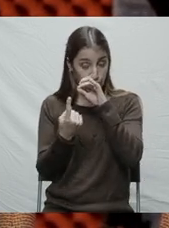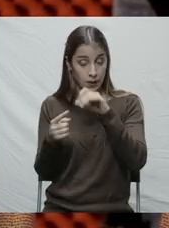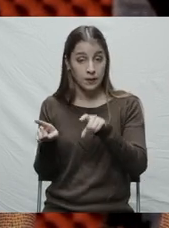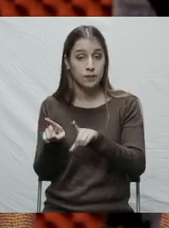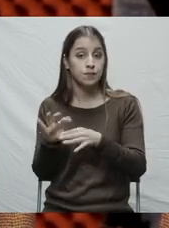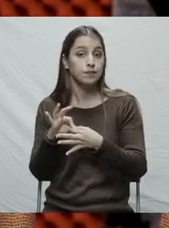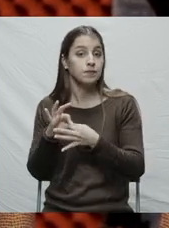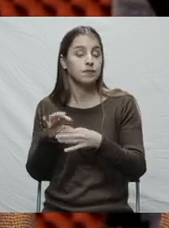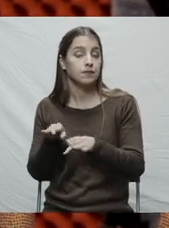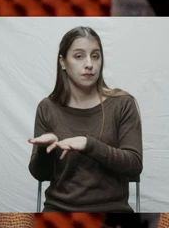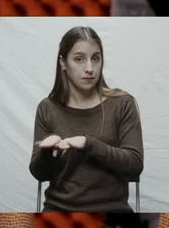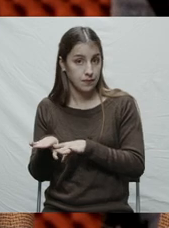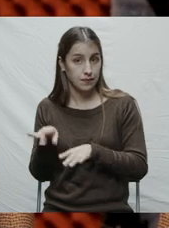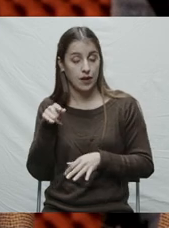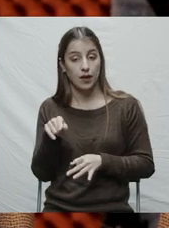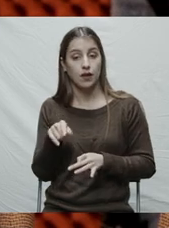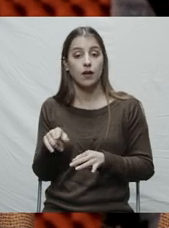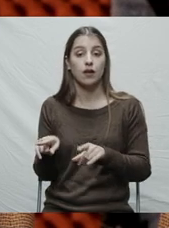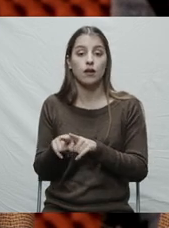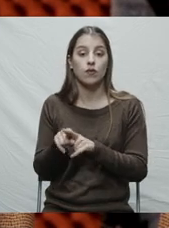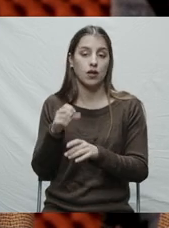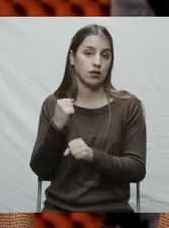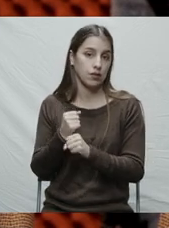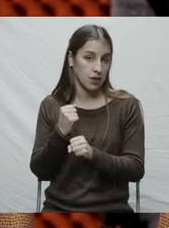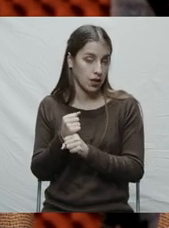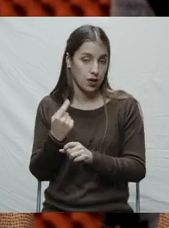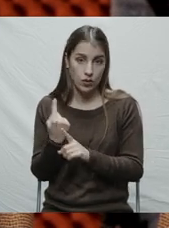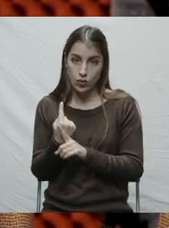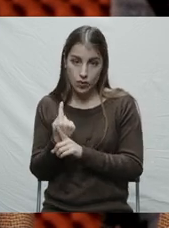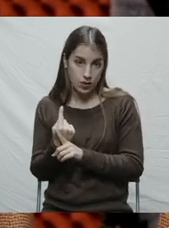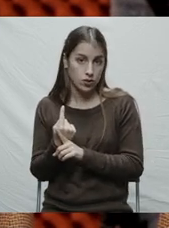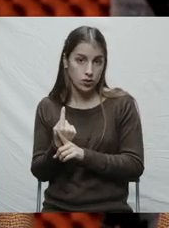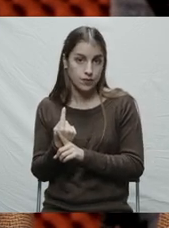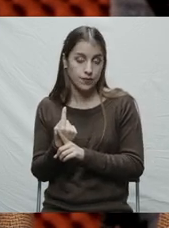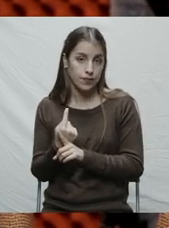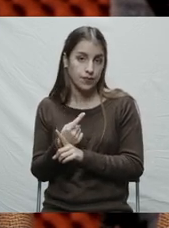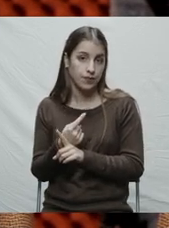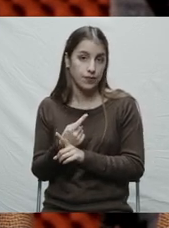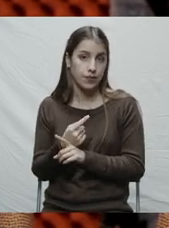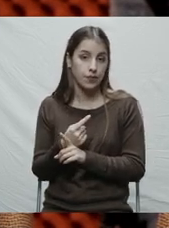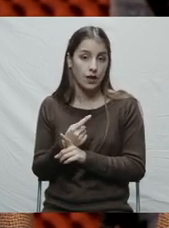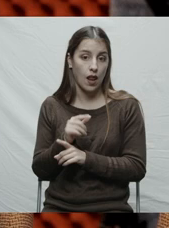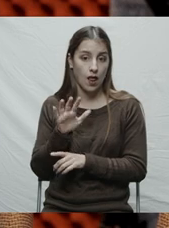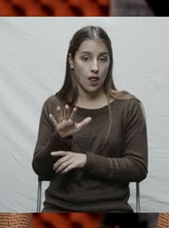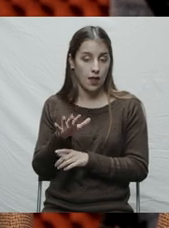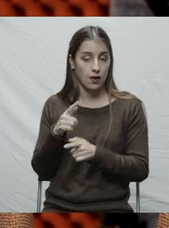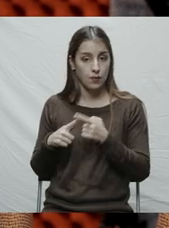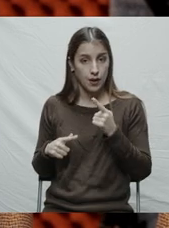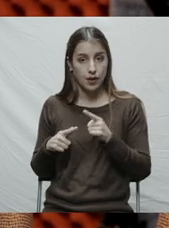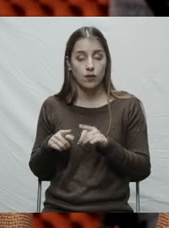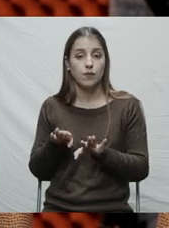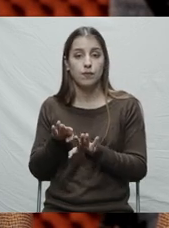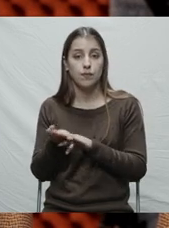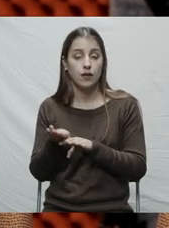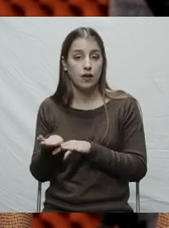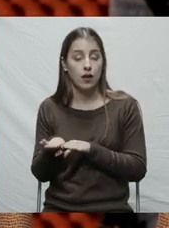treinos, e aí o que me interessava era retrabalhar coisas do Maier ou de coisas de Buteau. Alguns treinos